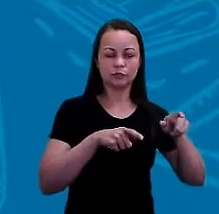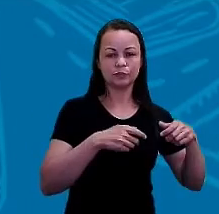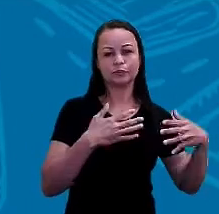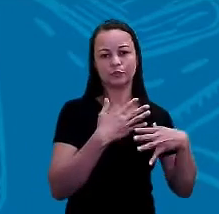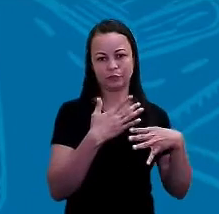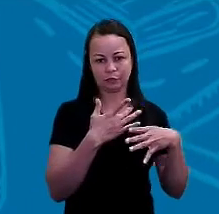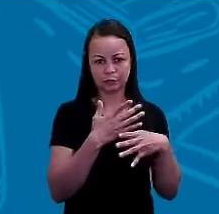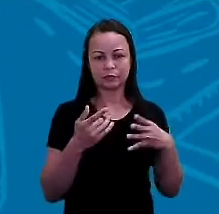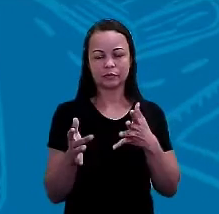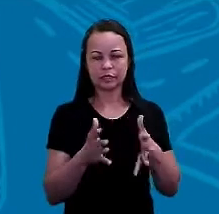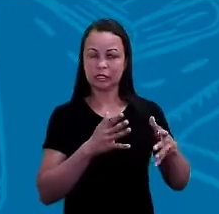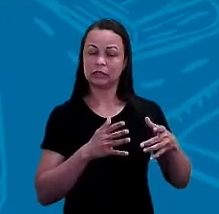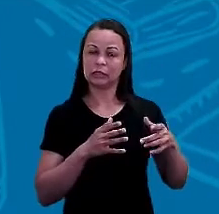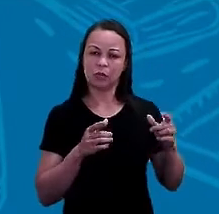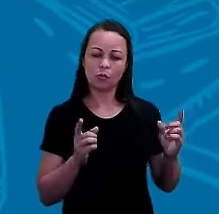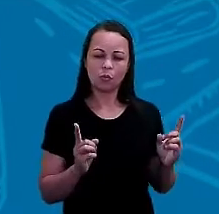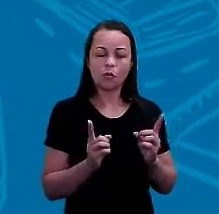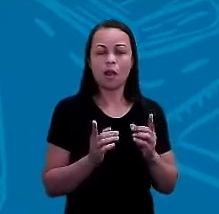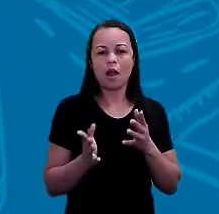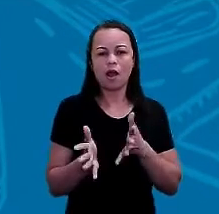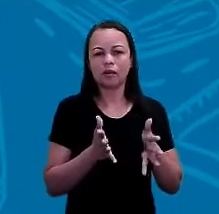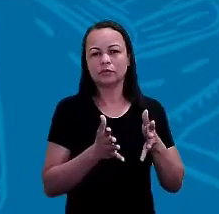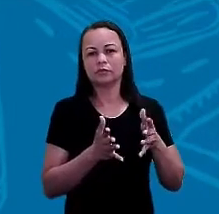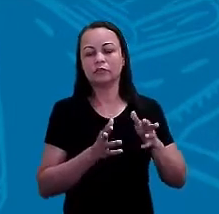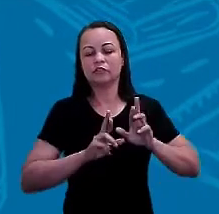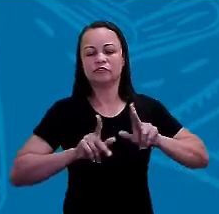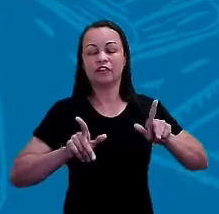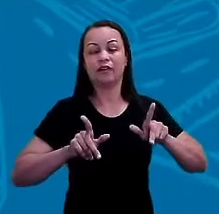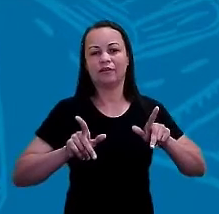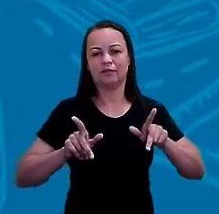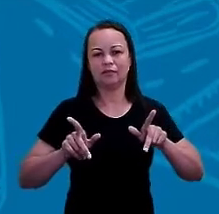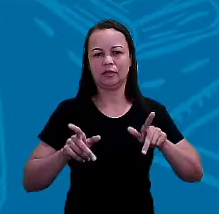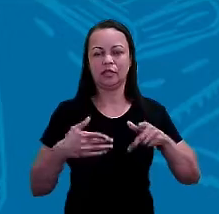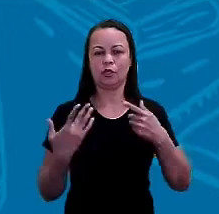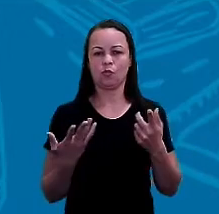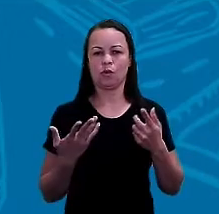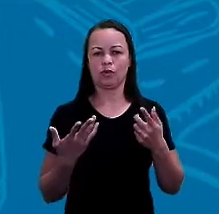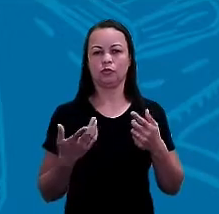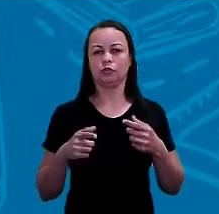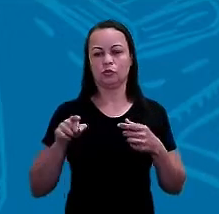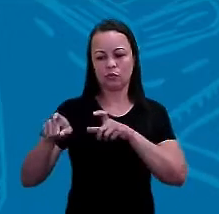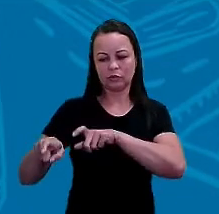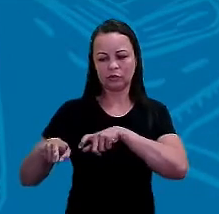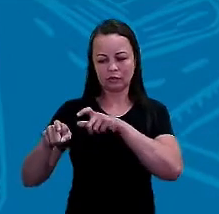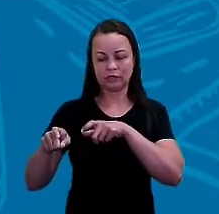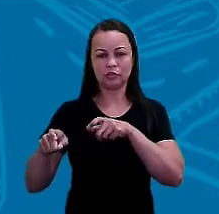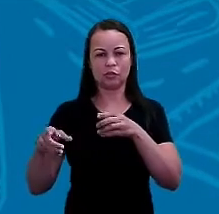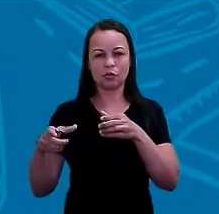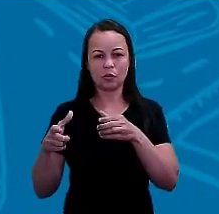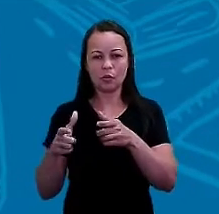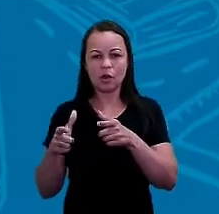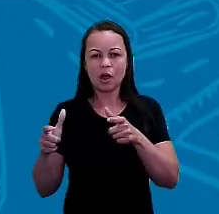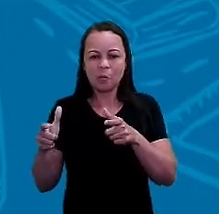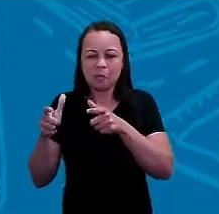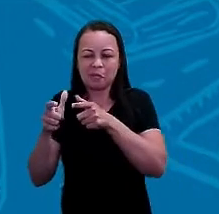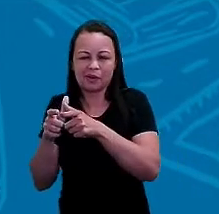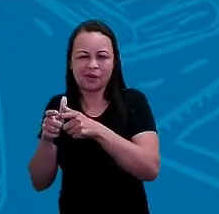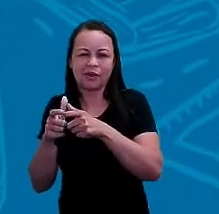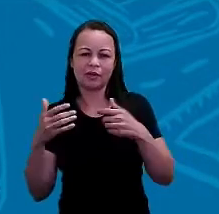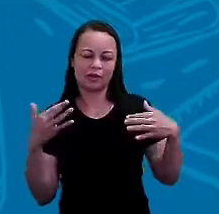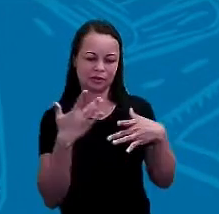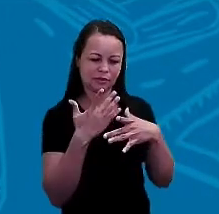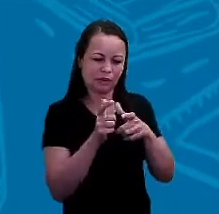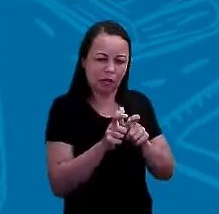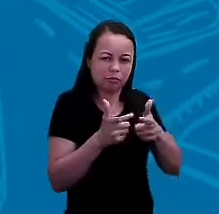elas estão lado a lado, porém em situações diferentes. Enquanto em um tem uma comunidade extensa, o outro é uma comunidade